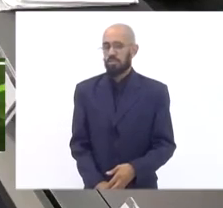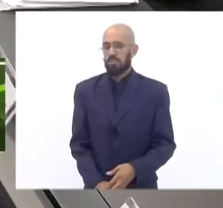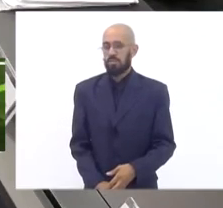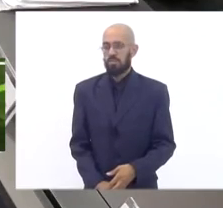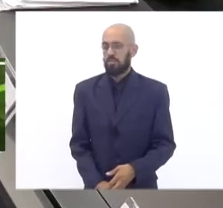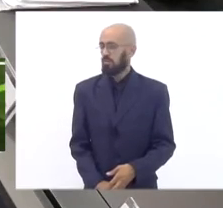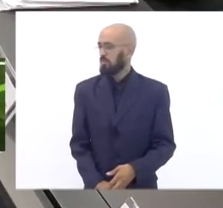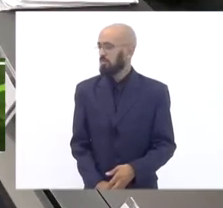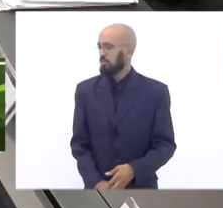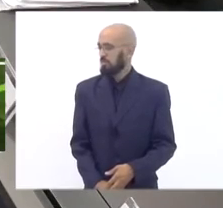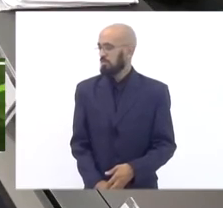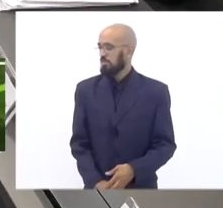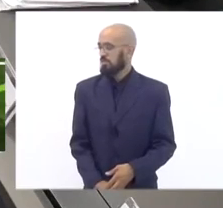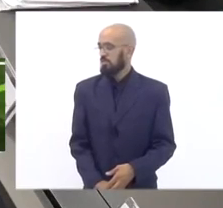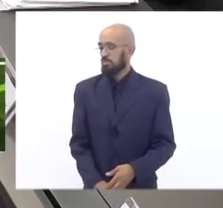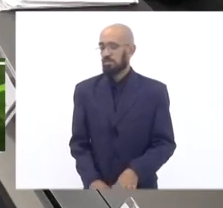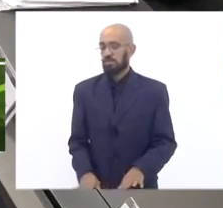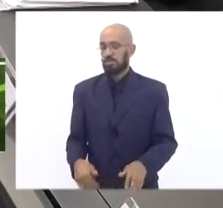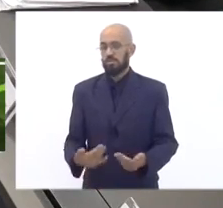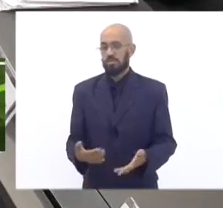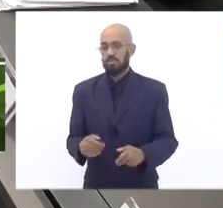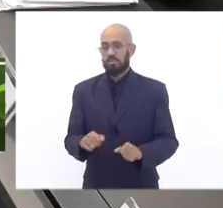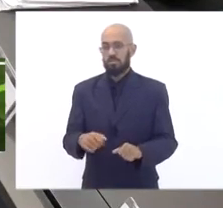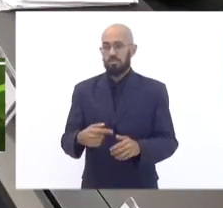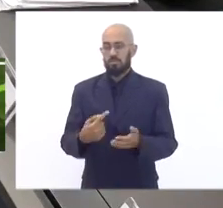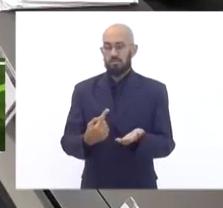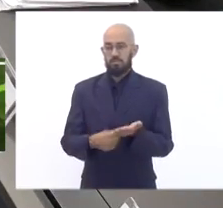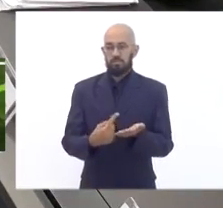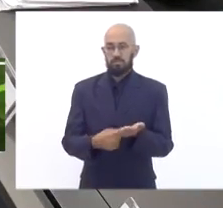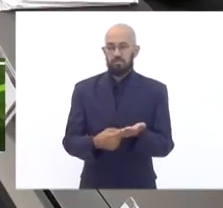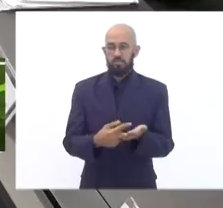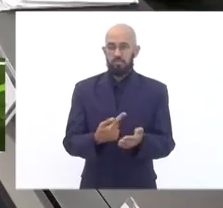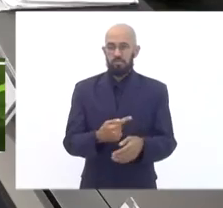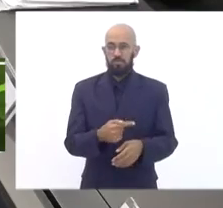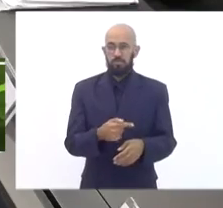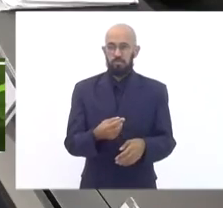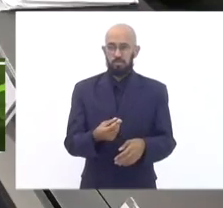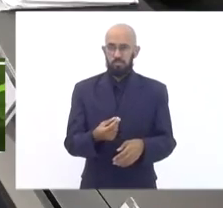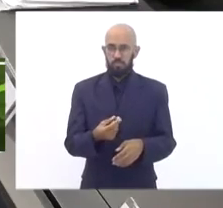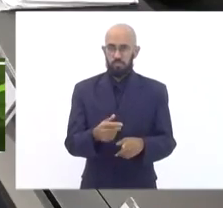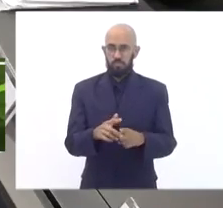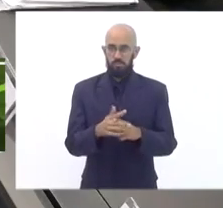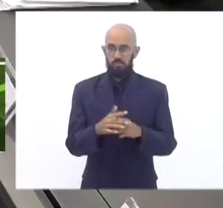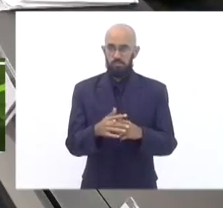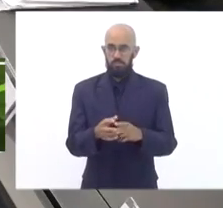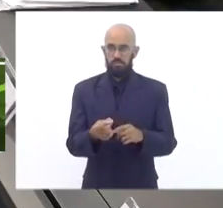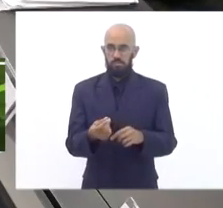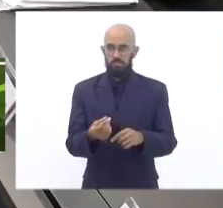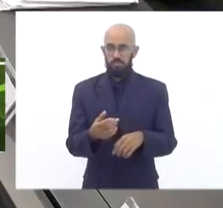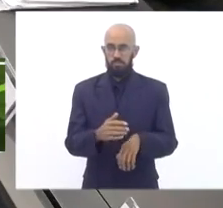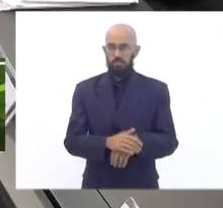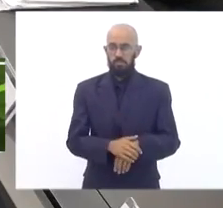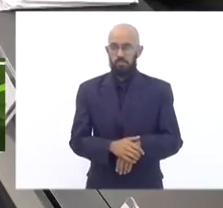Valdec, da cláusula 7ª do reajuste da revisão tarifária. Uhum. Para a cláusula 10ª agora. Obrigações da